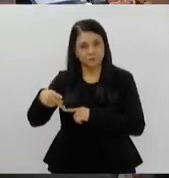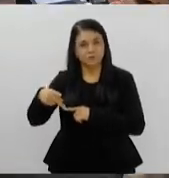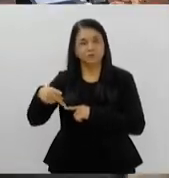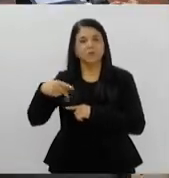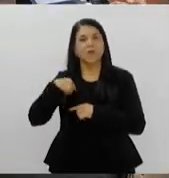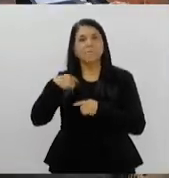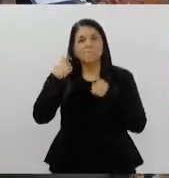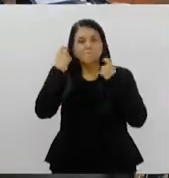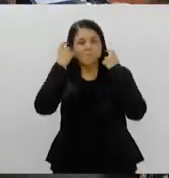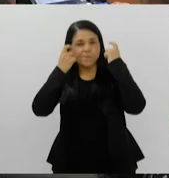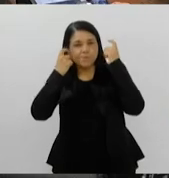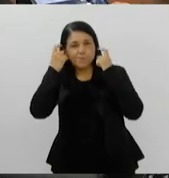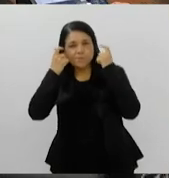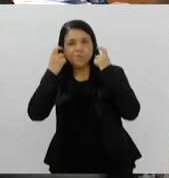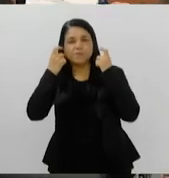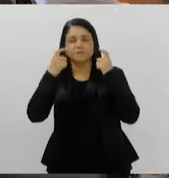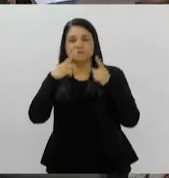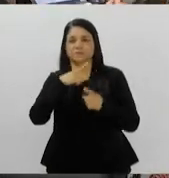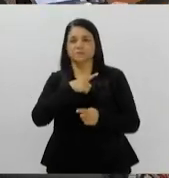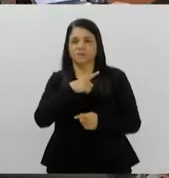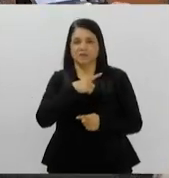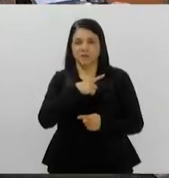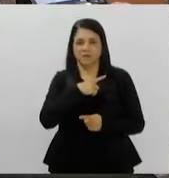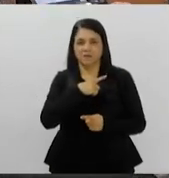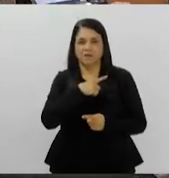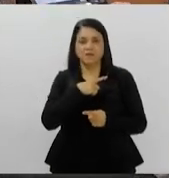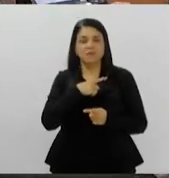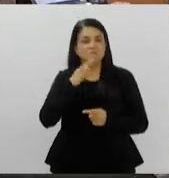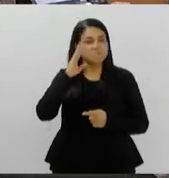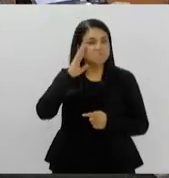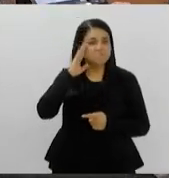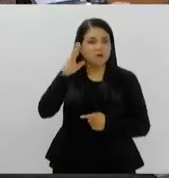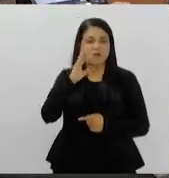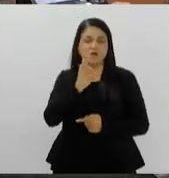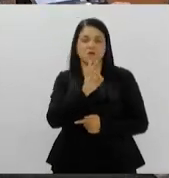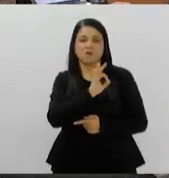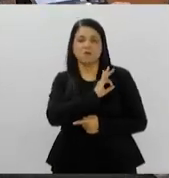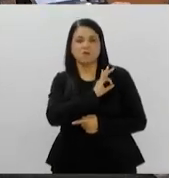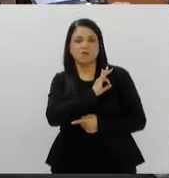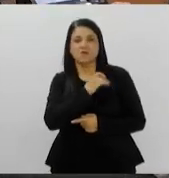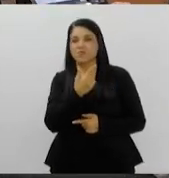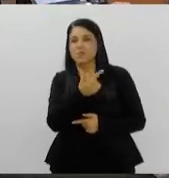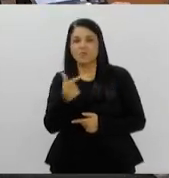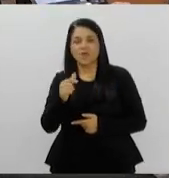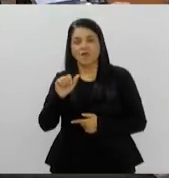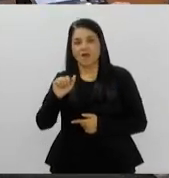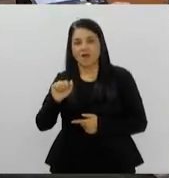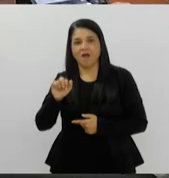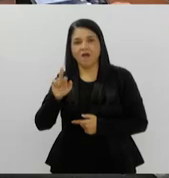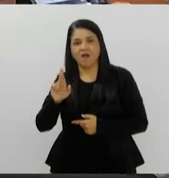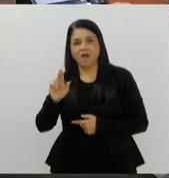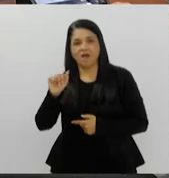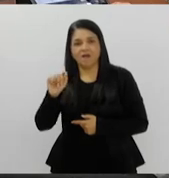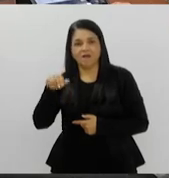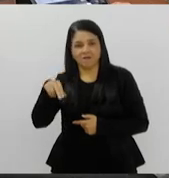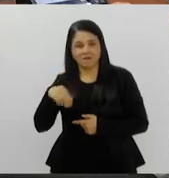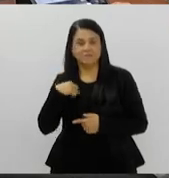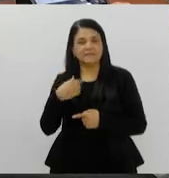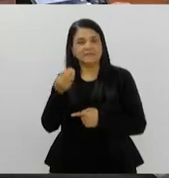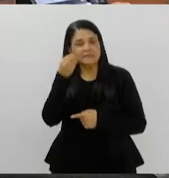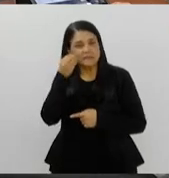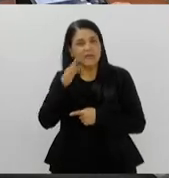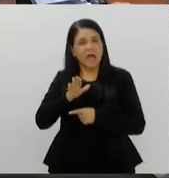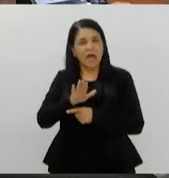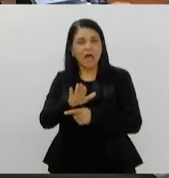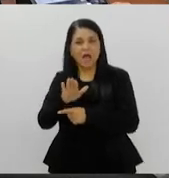é uma preocupação que eu tenho, principalmente com aqueles militares que não têm a GRAM, e a gente vem tentando ajudar essas